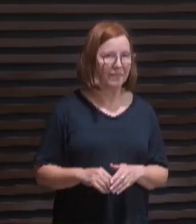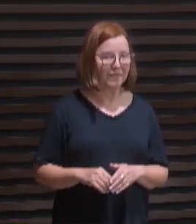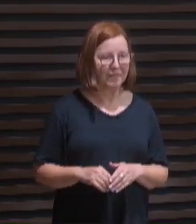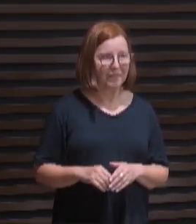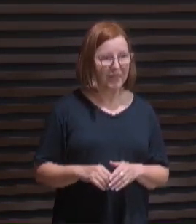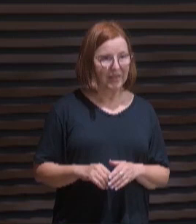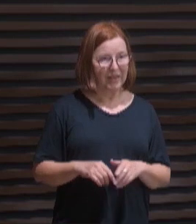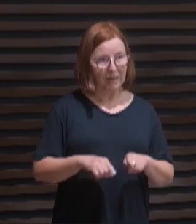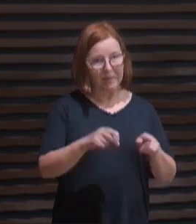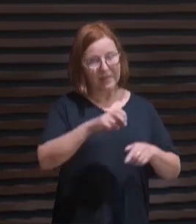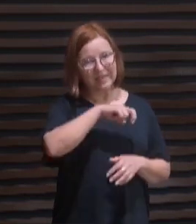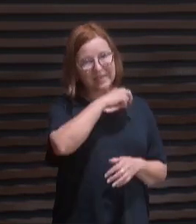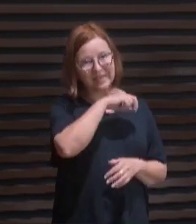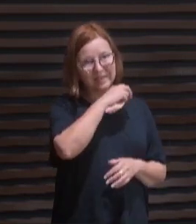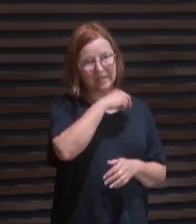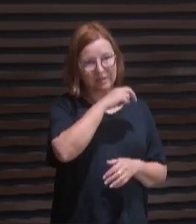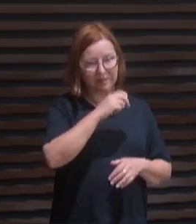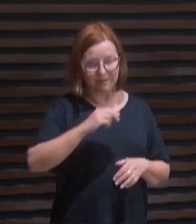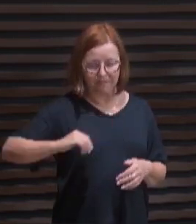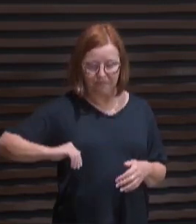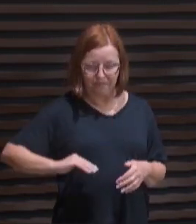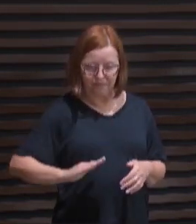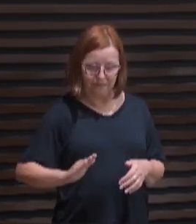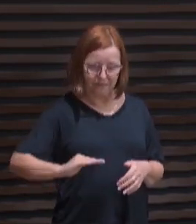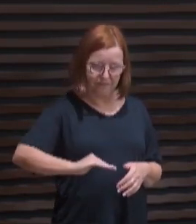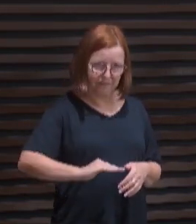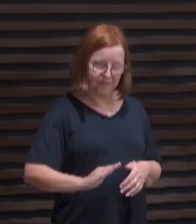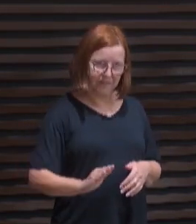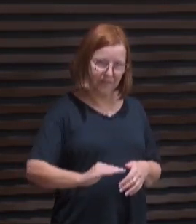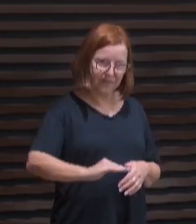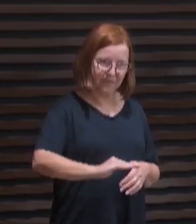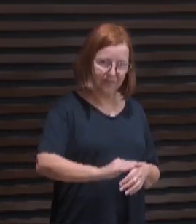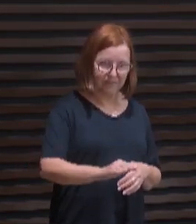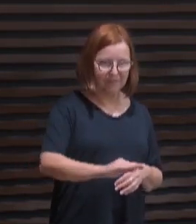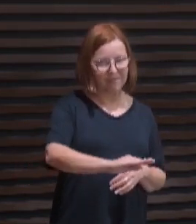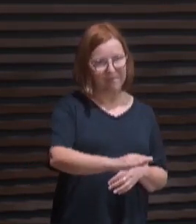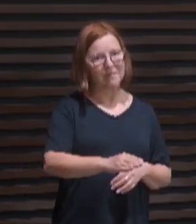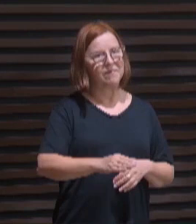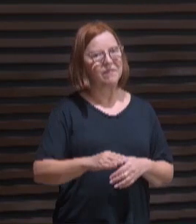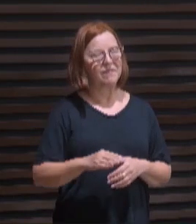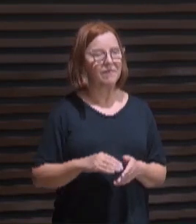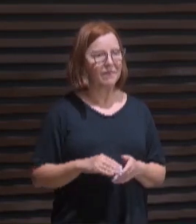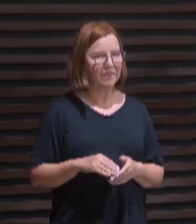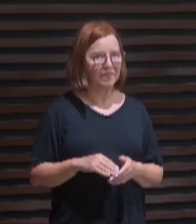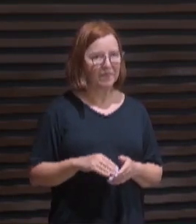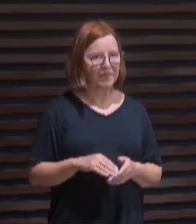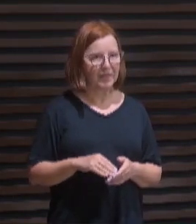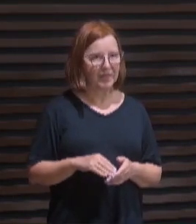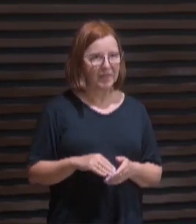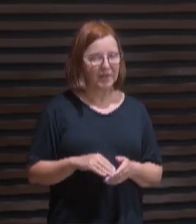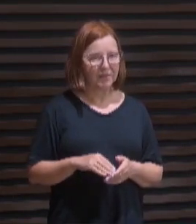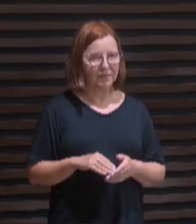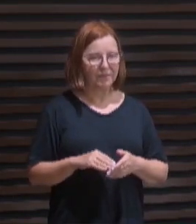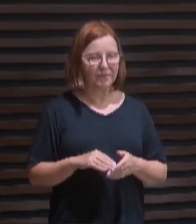funcional deste mundo, ela rasteja, ela entra vagarosamente e ela